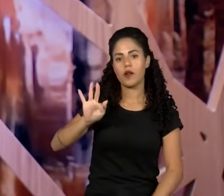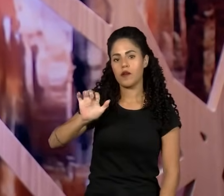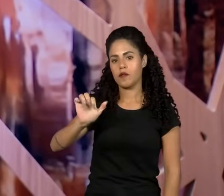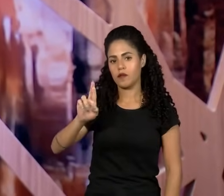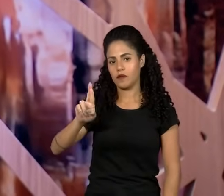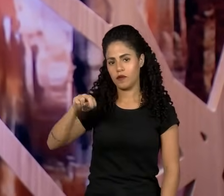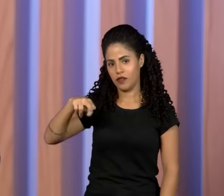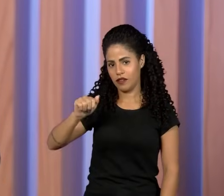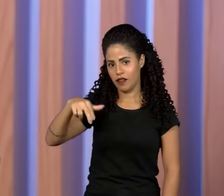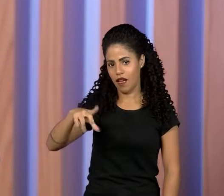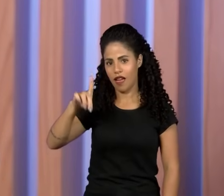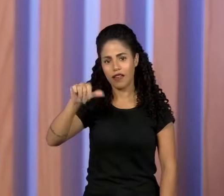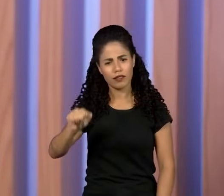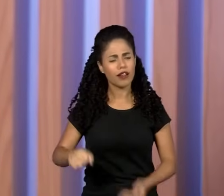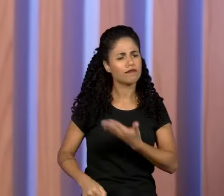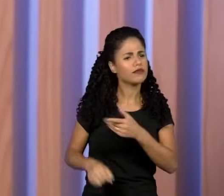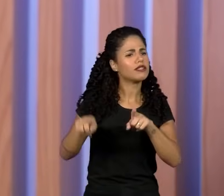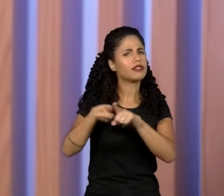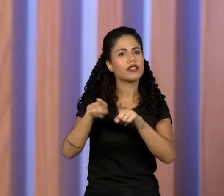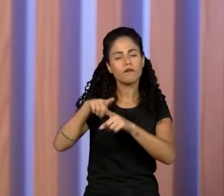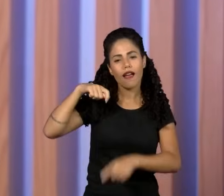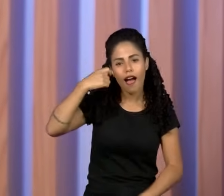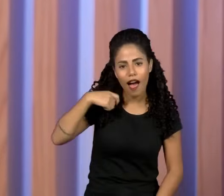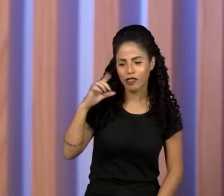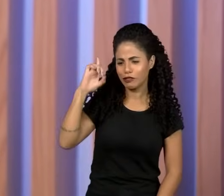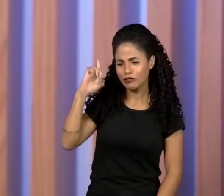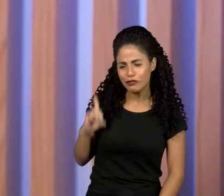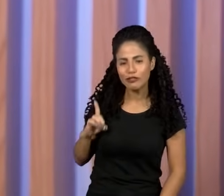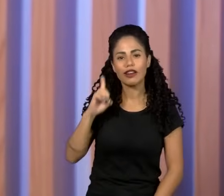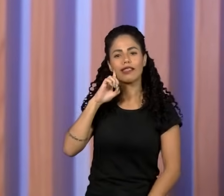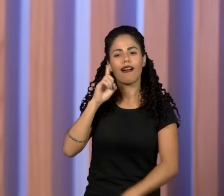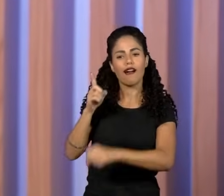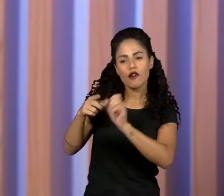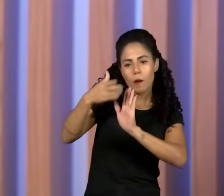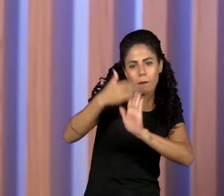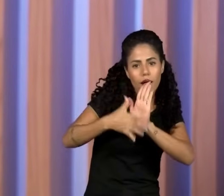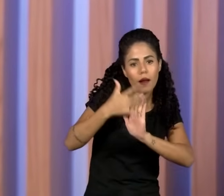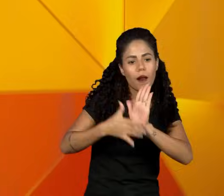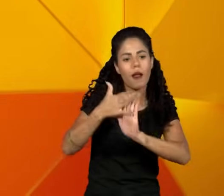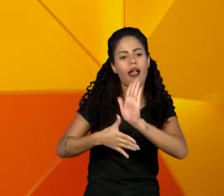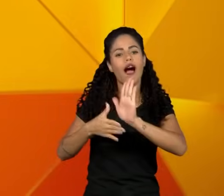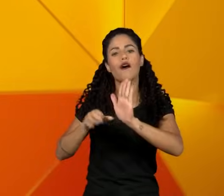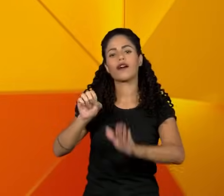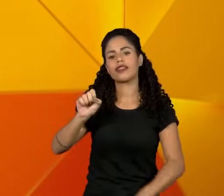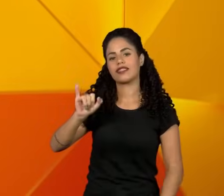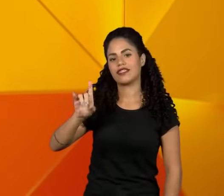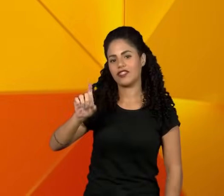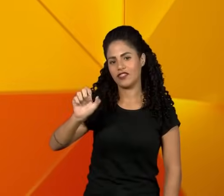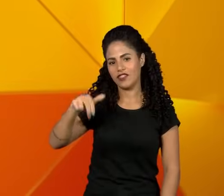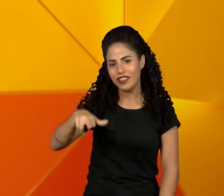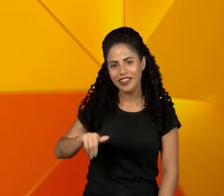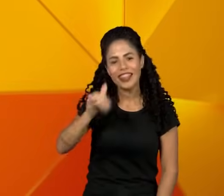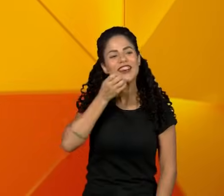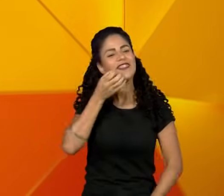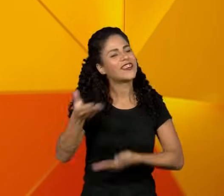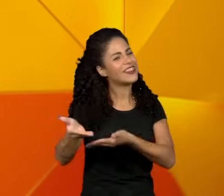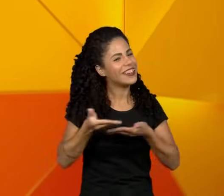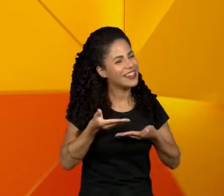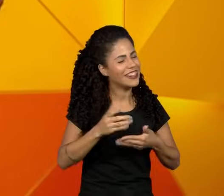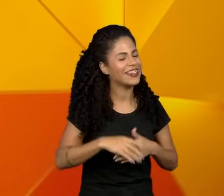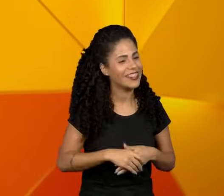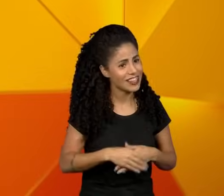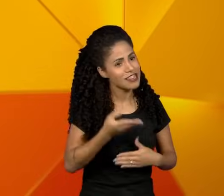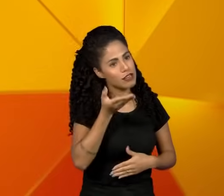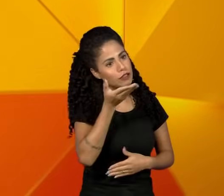Lomba e o ator, diretor, roteirista Sidney Santiago Kwanza. Sejam bem-vindos. Olha só, deixa eu falar